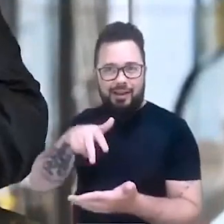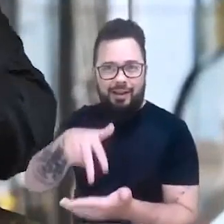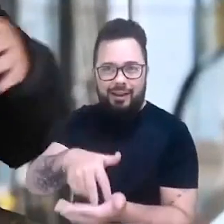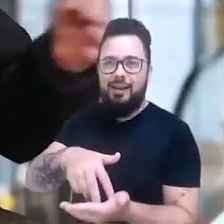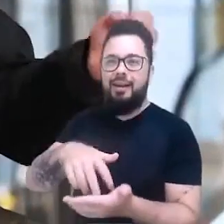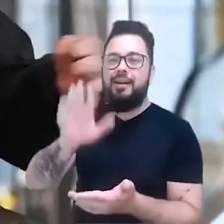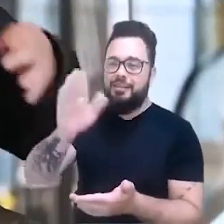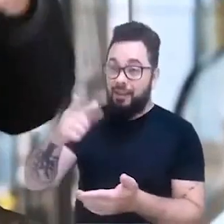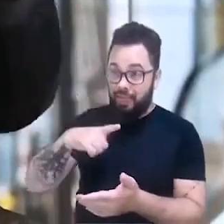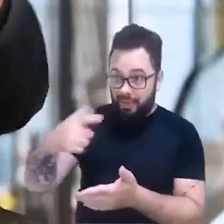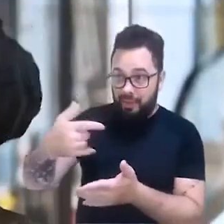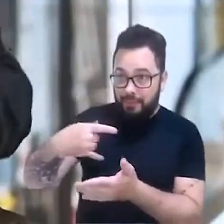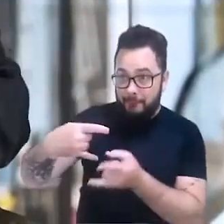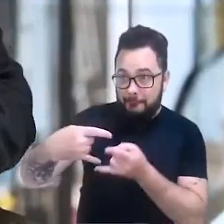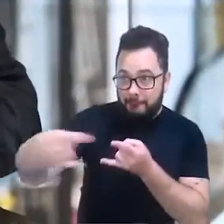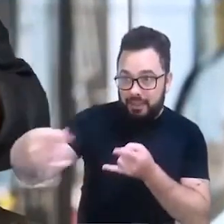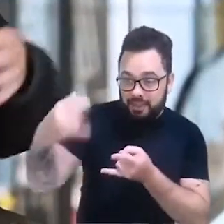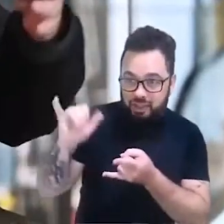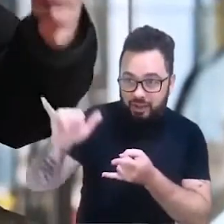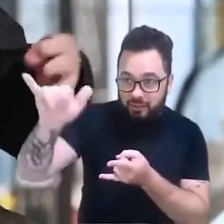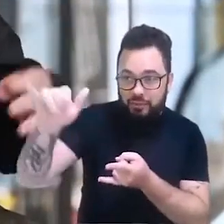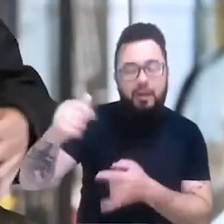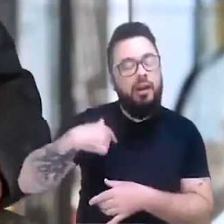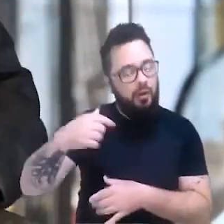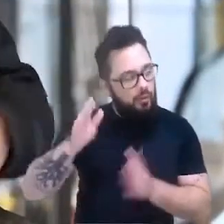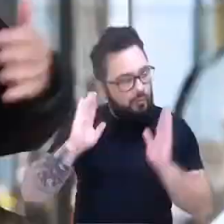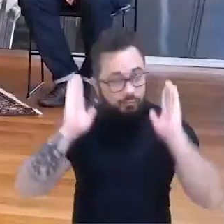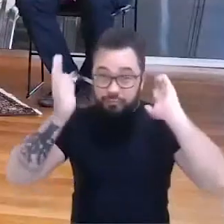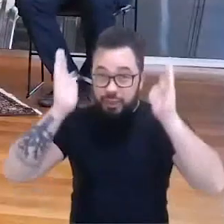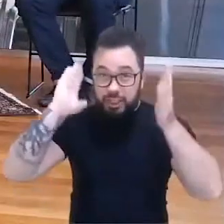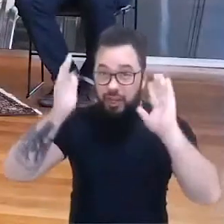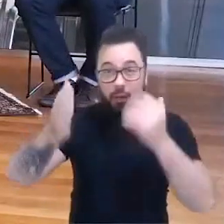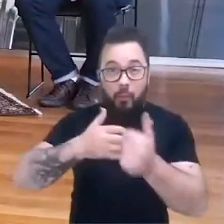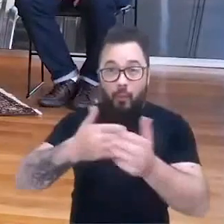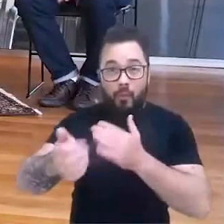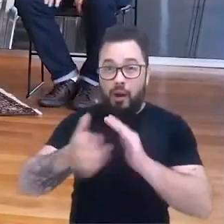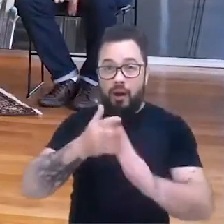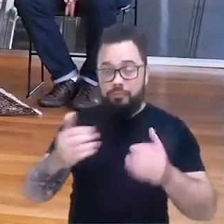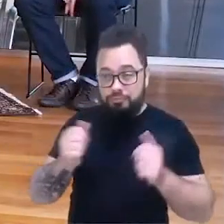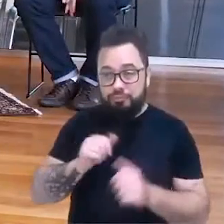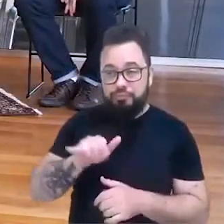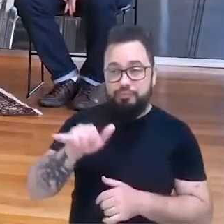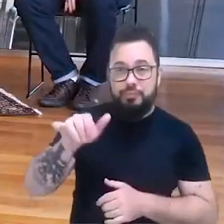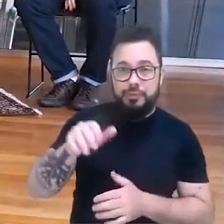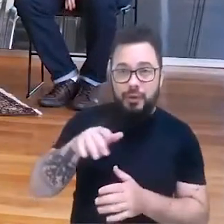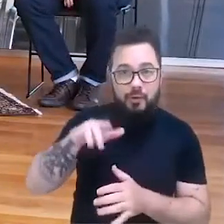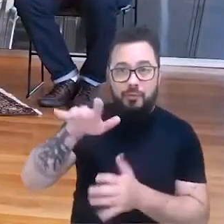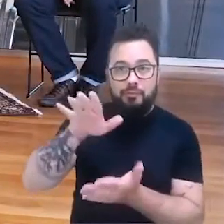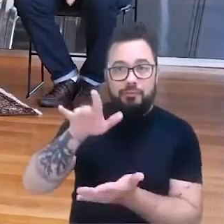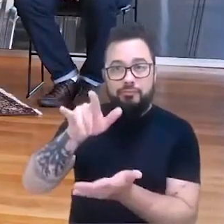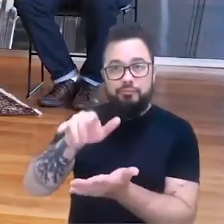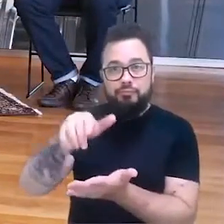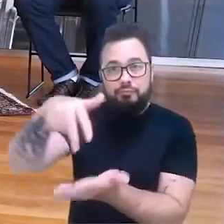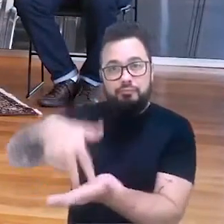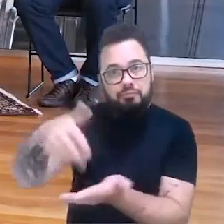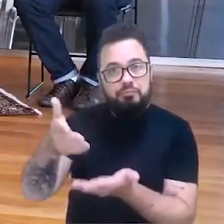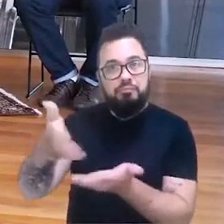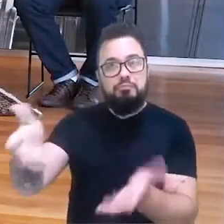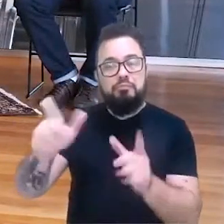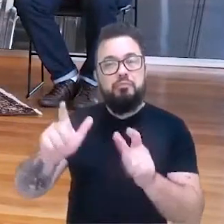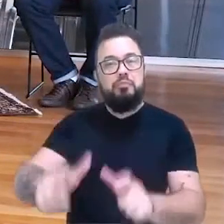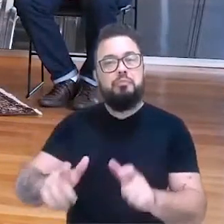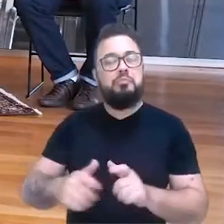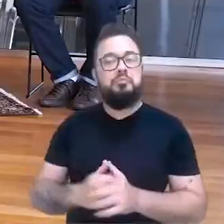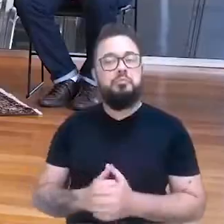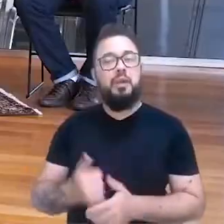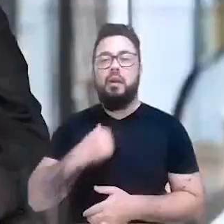vou colar. O cara falou: "Olha, eu tenho a passagem, você vem de jegue". Eu falei: "Manda o jegue". Porque assim, a gente recusou muito evento pela quantidade